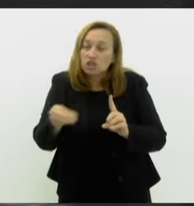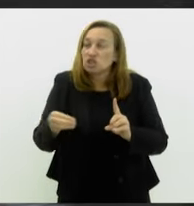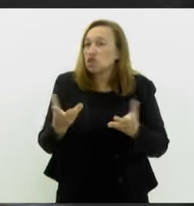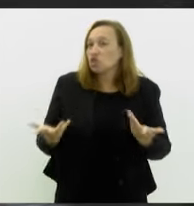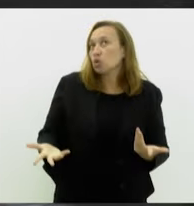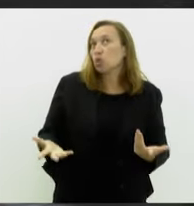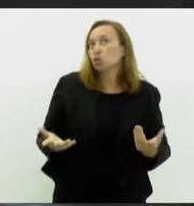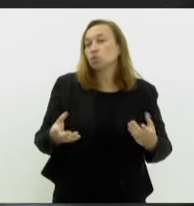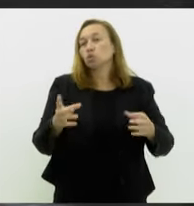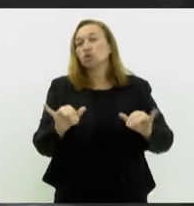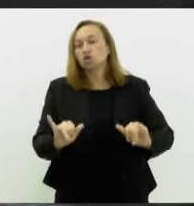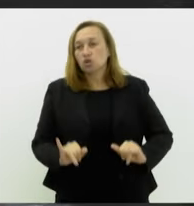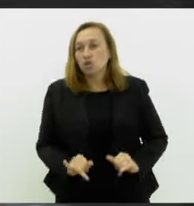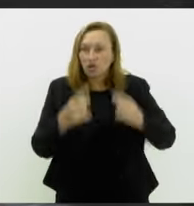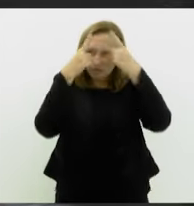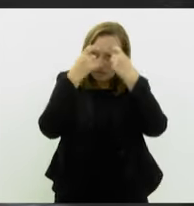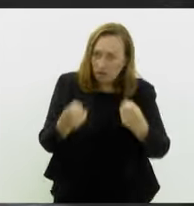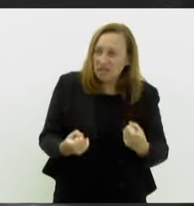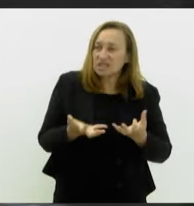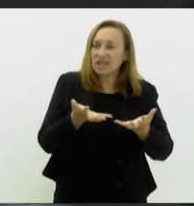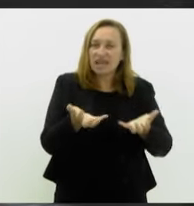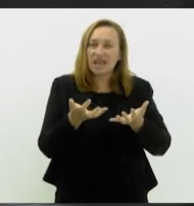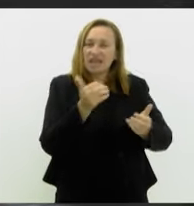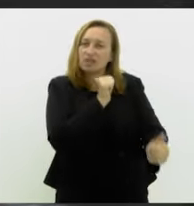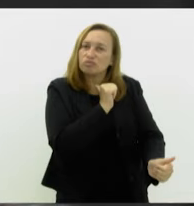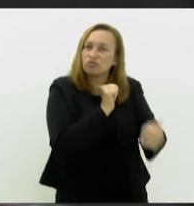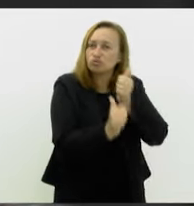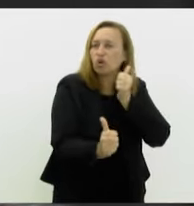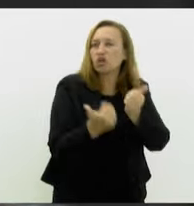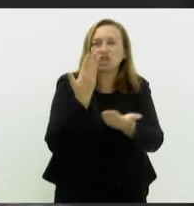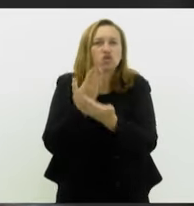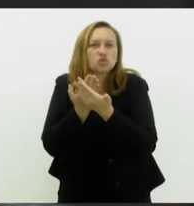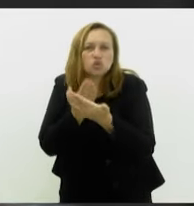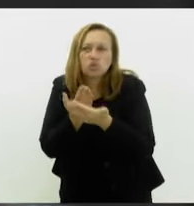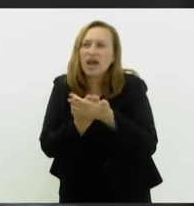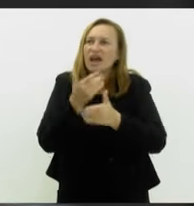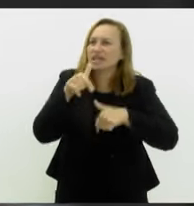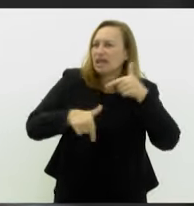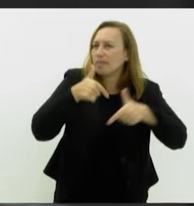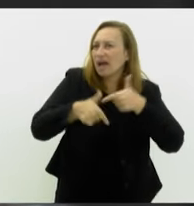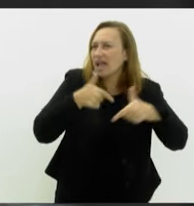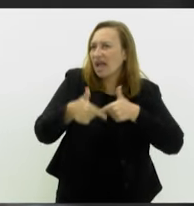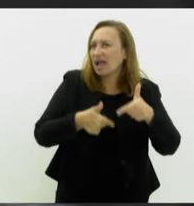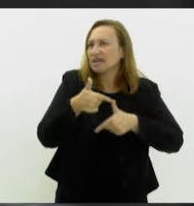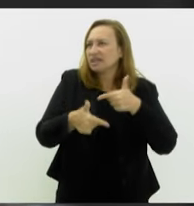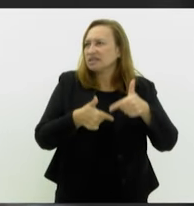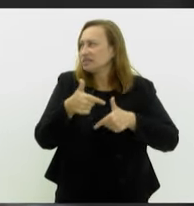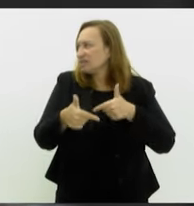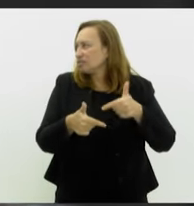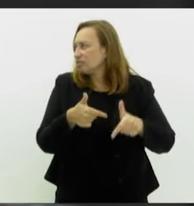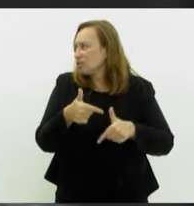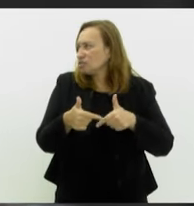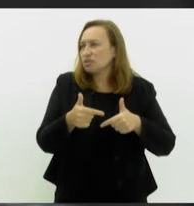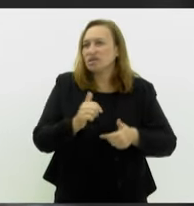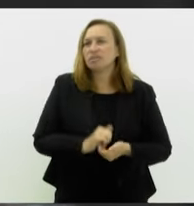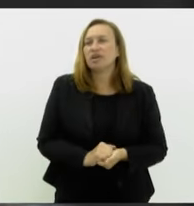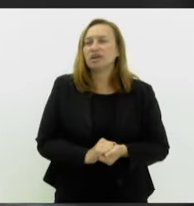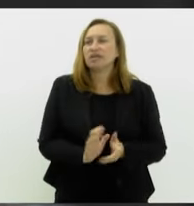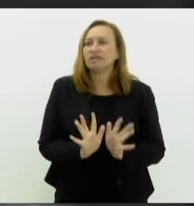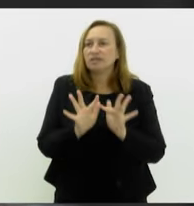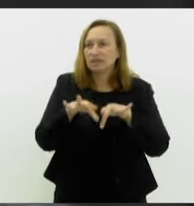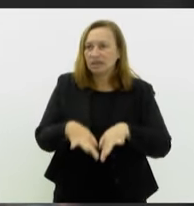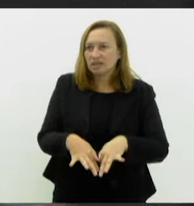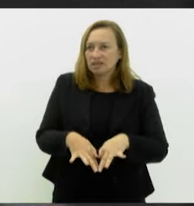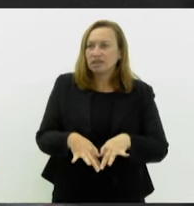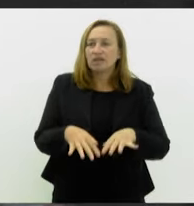mulheres com deficiência querem praticar esporte querem querem estudar querem trabalhar querem ser parlamentares então termina aqui dando